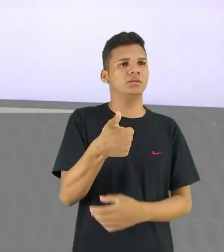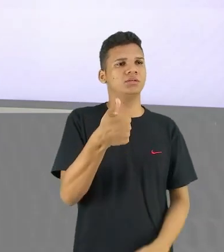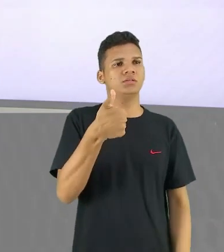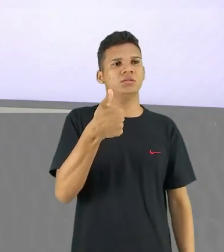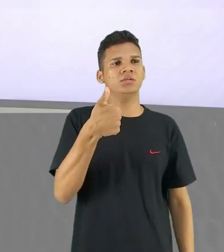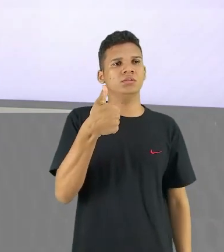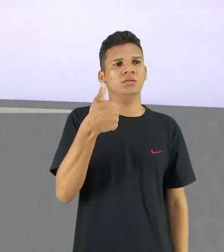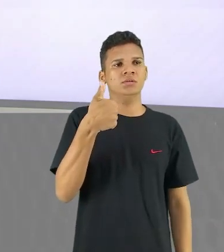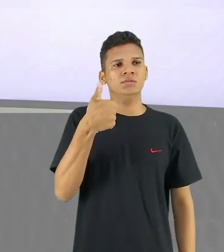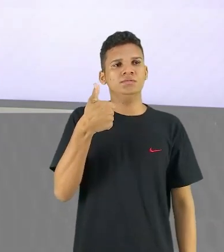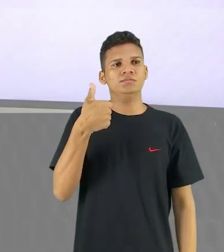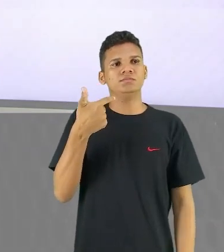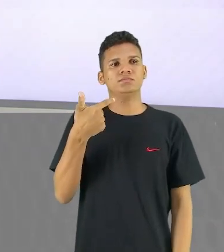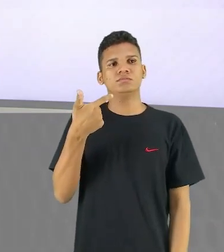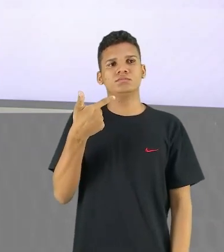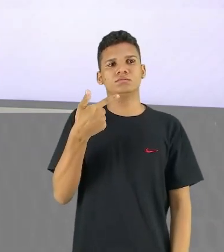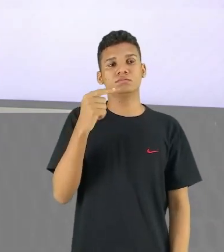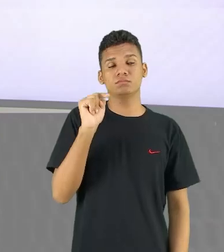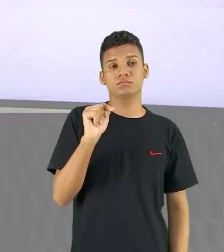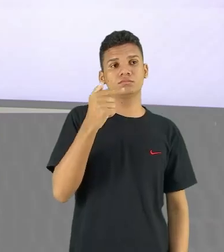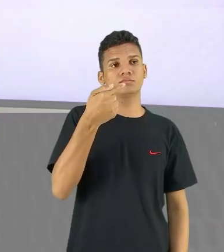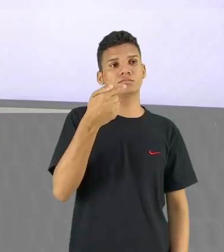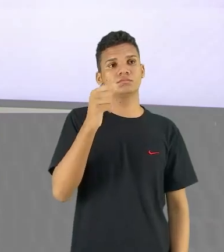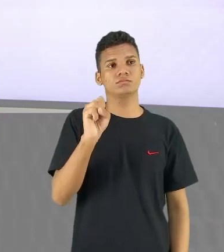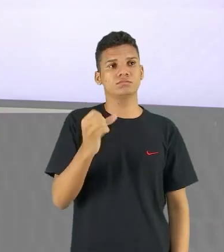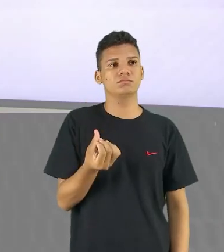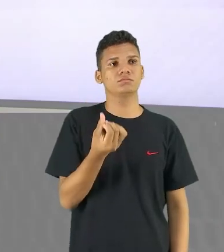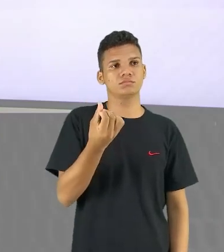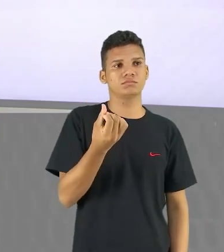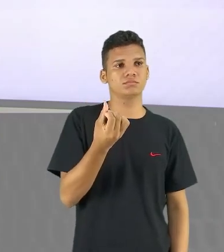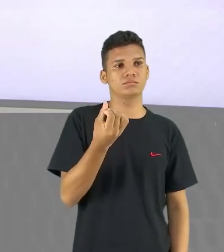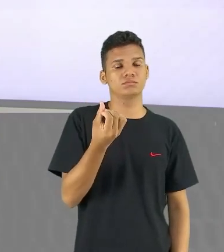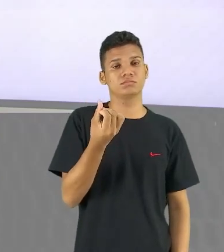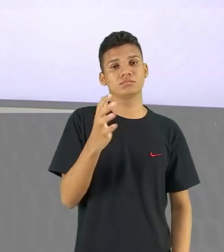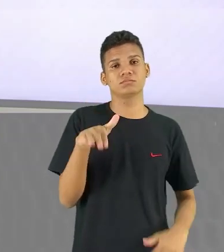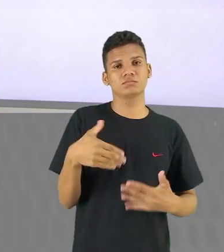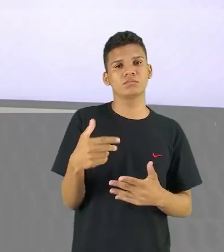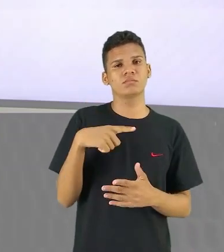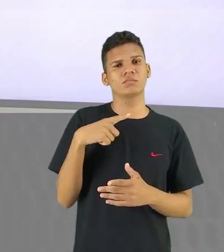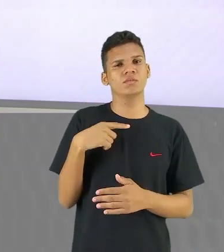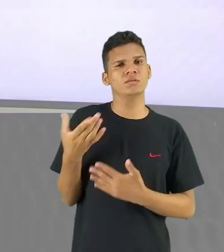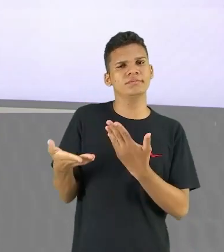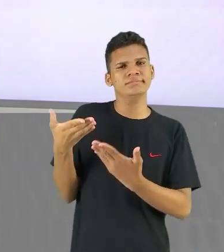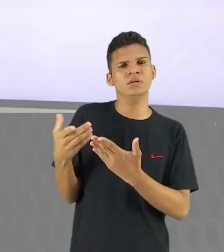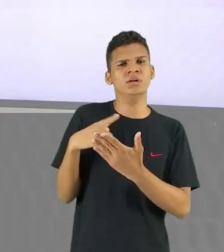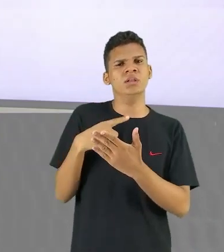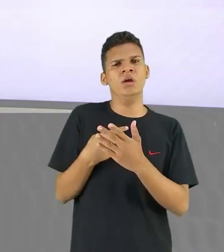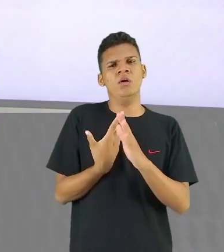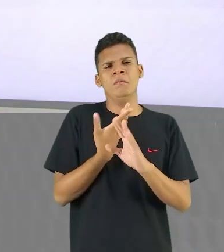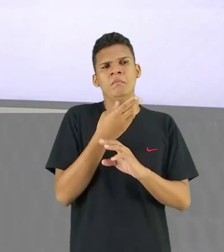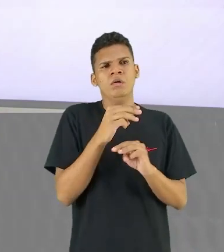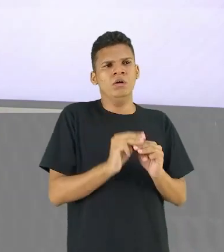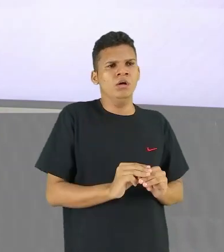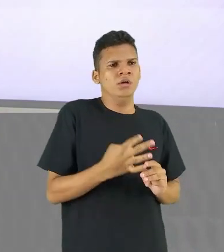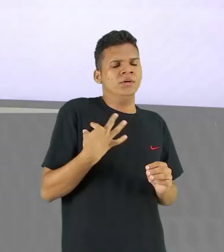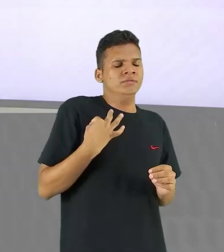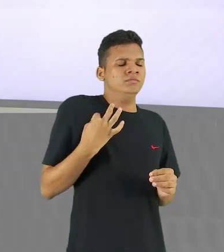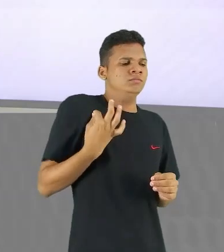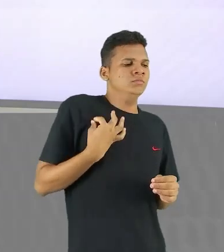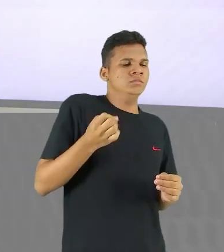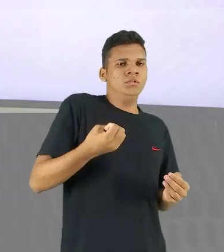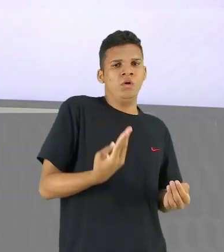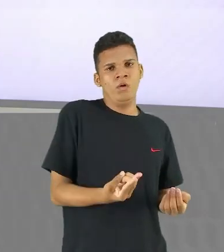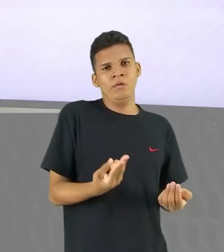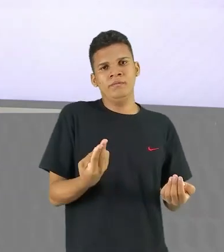1.786 dólares on apparel and accessories, associados à questão da moda, ou acessórios, ou